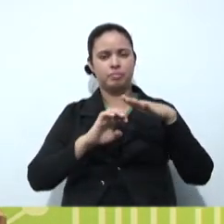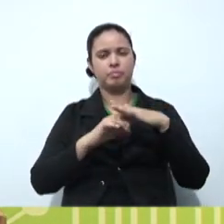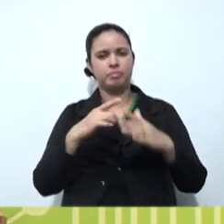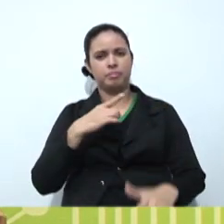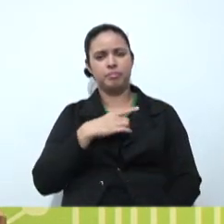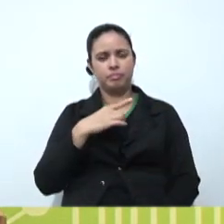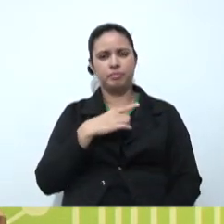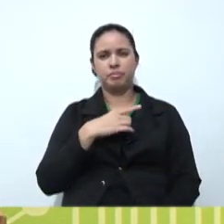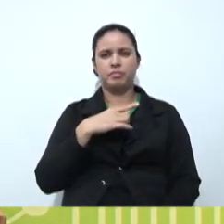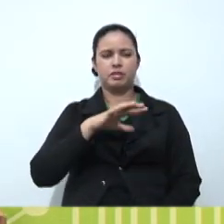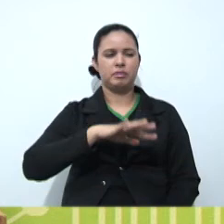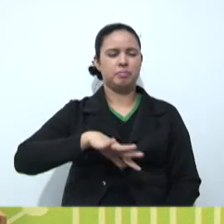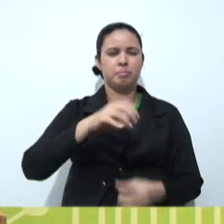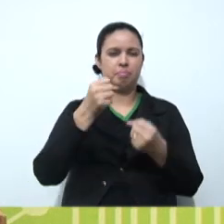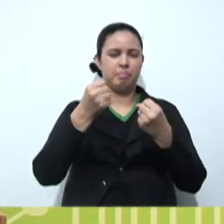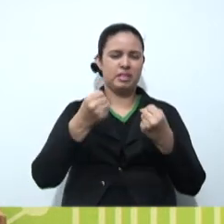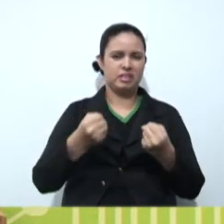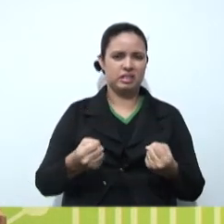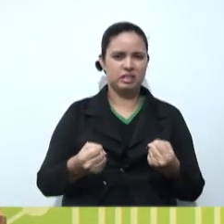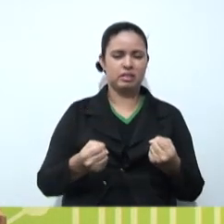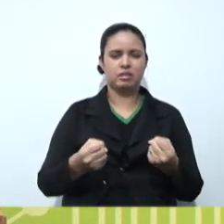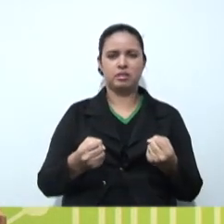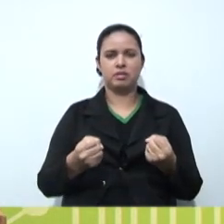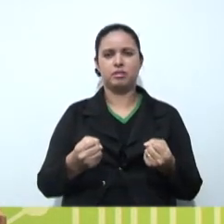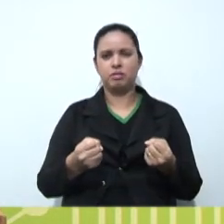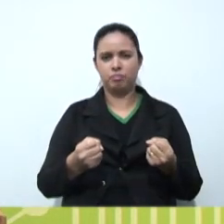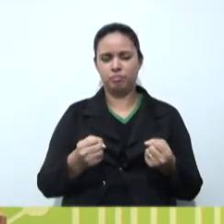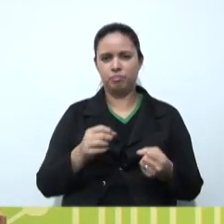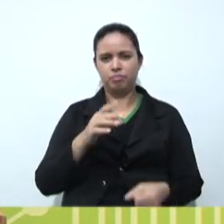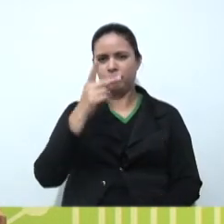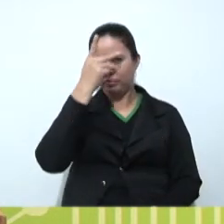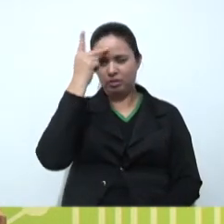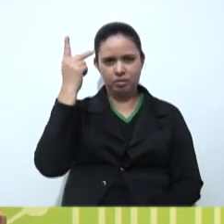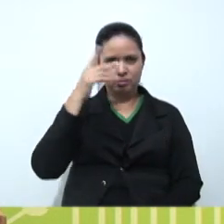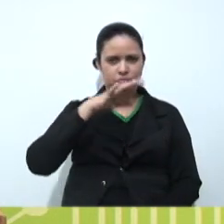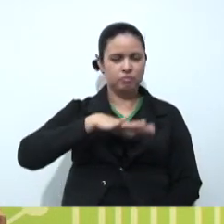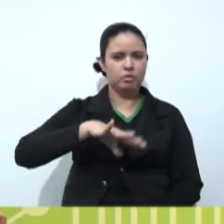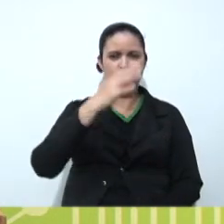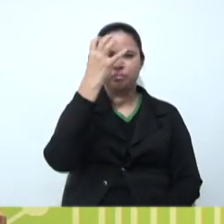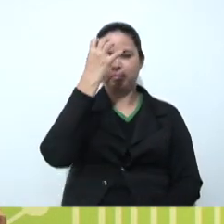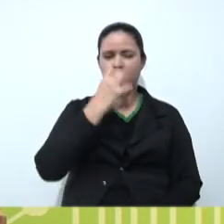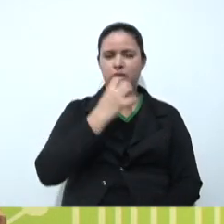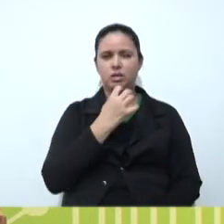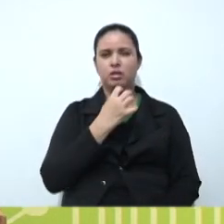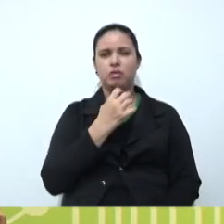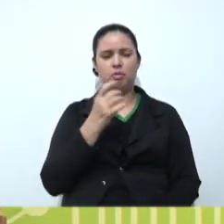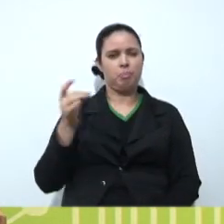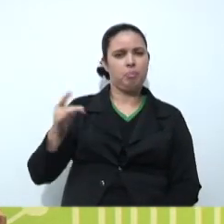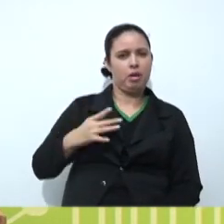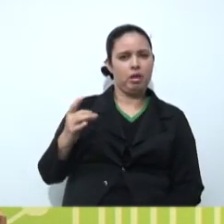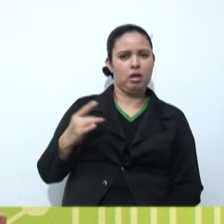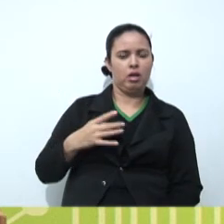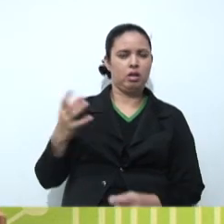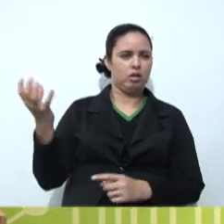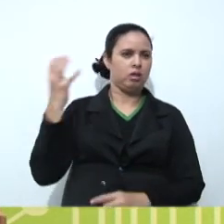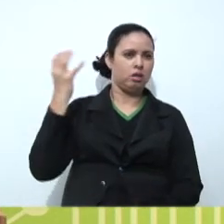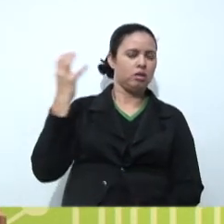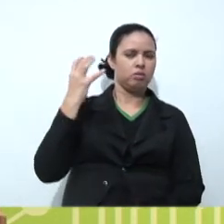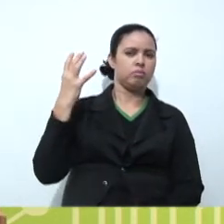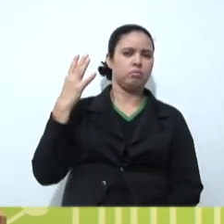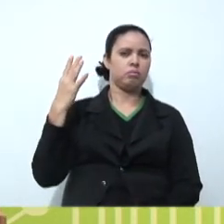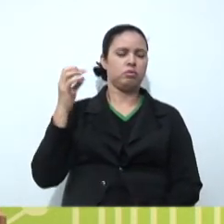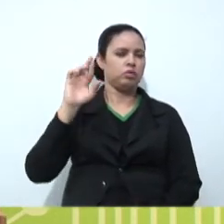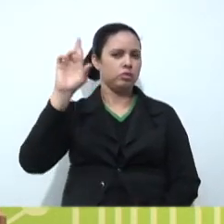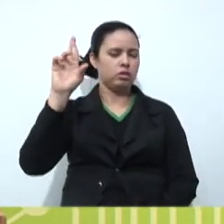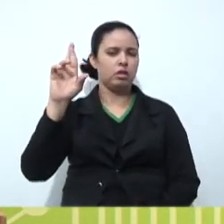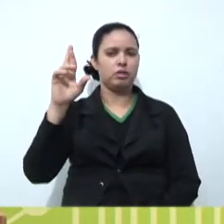ambiente pesado, aquele clima ali que todo mundo tá chateado, vive chateado ou com medo de pressões do chefe